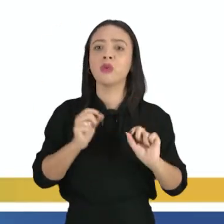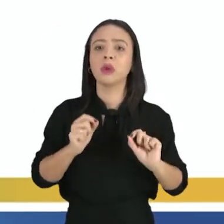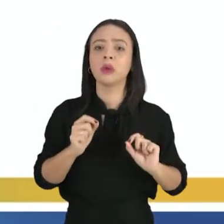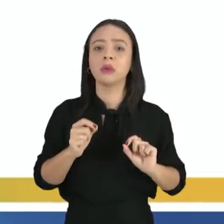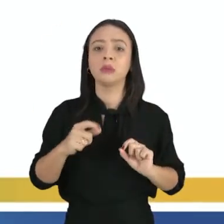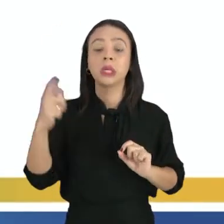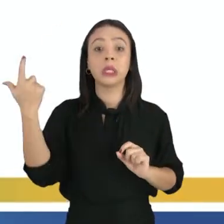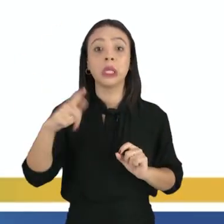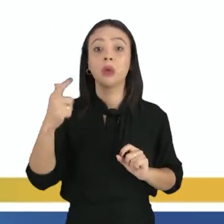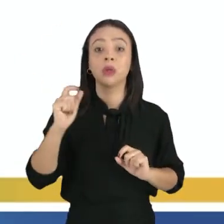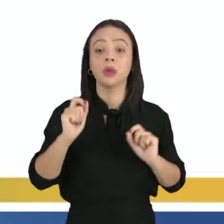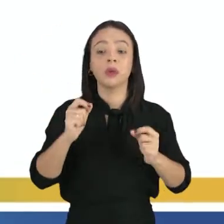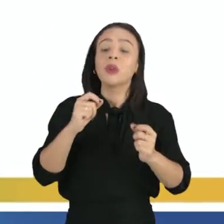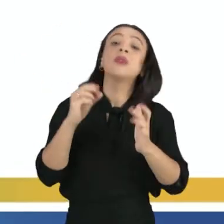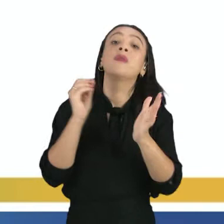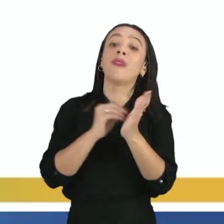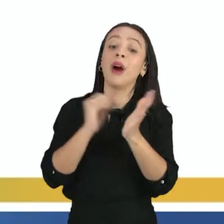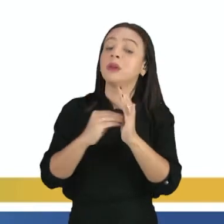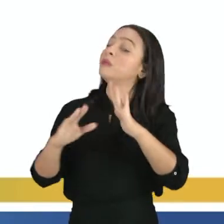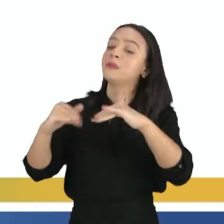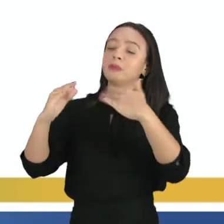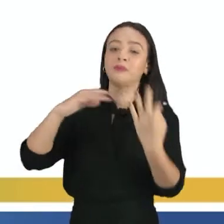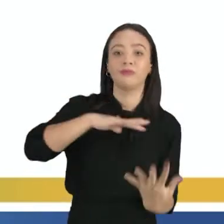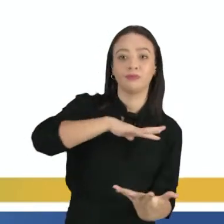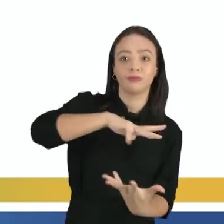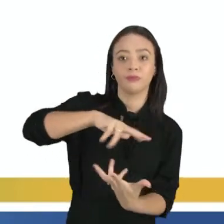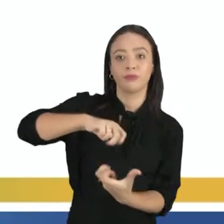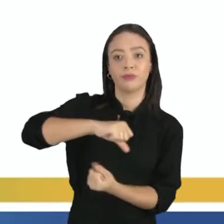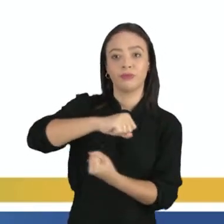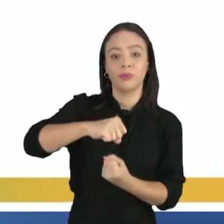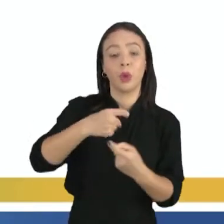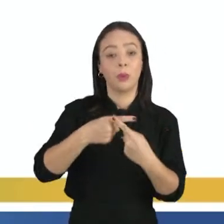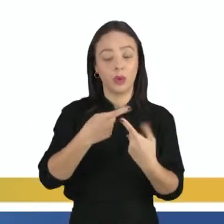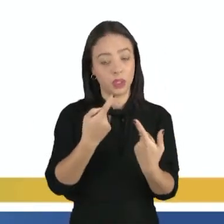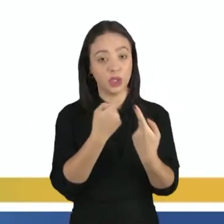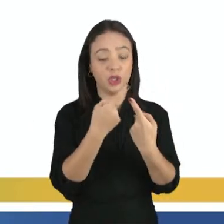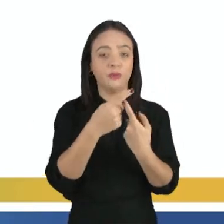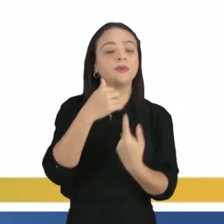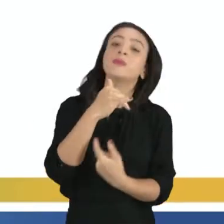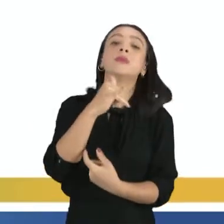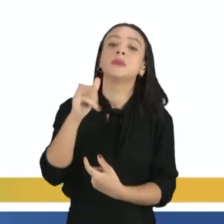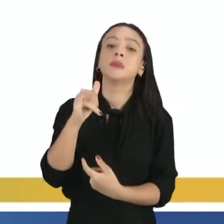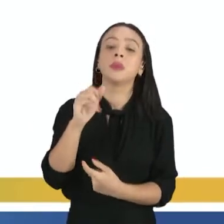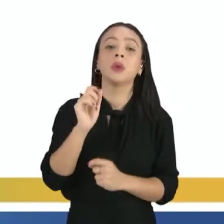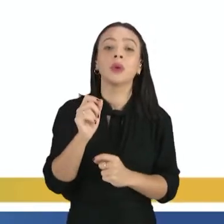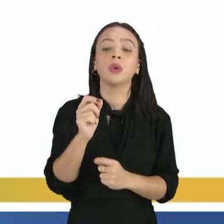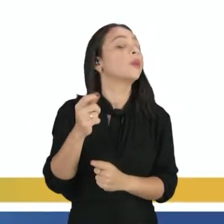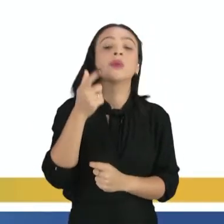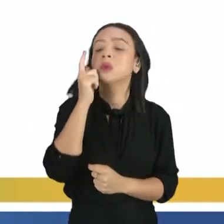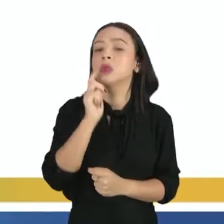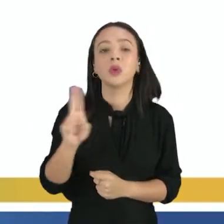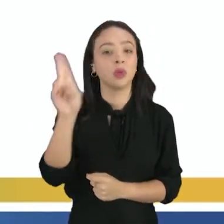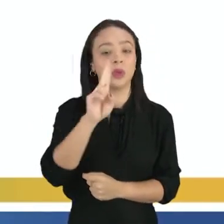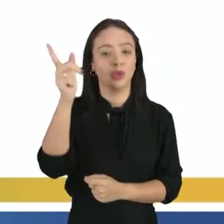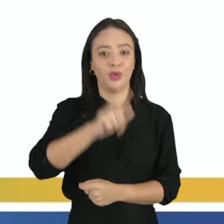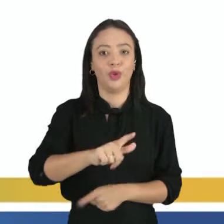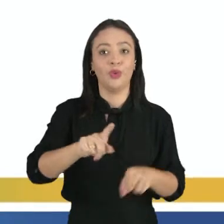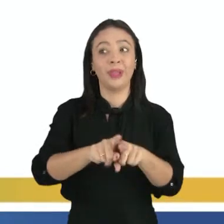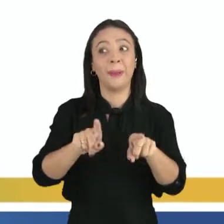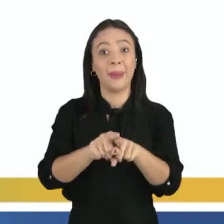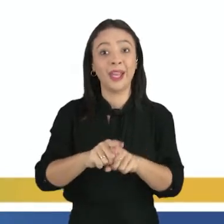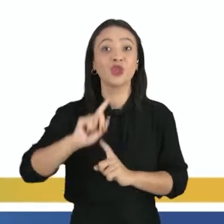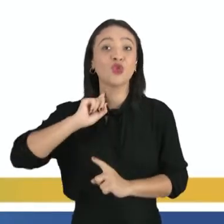tem um desenvolvimento sustentável, porque essas formas de energia, além de elas não serem renováveis, elas são muito